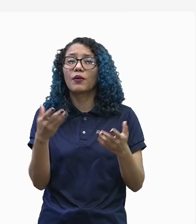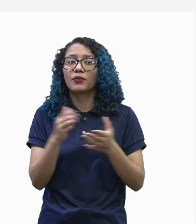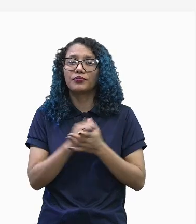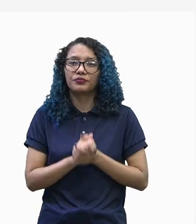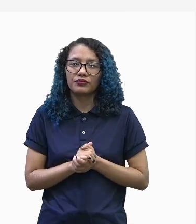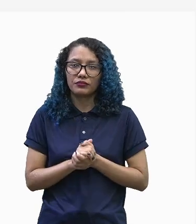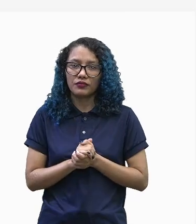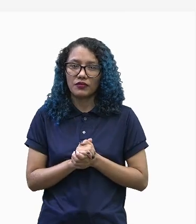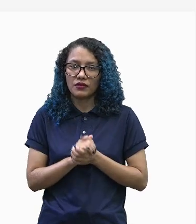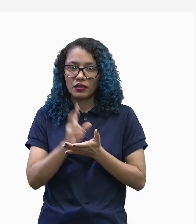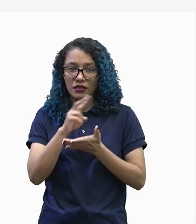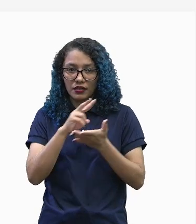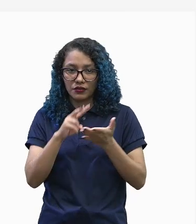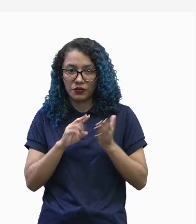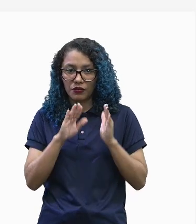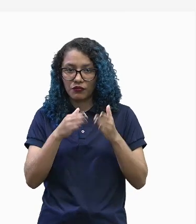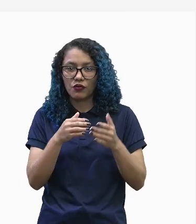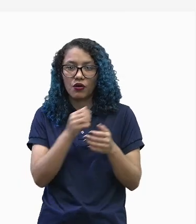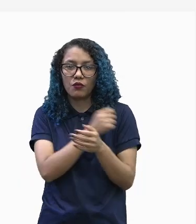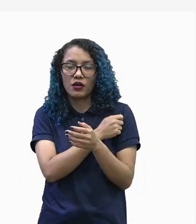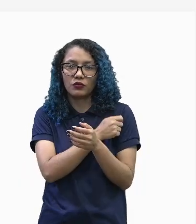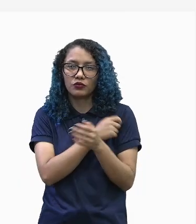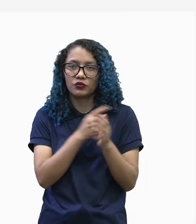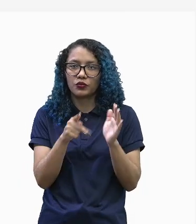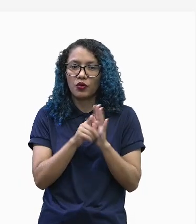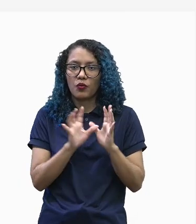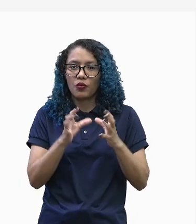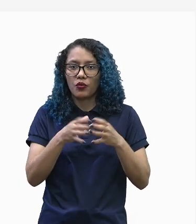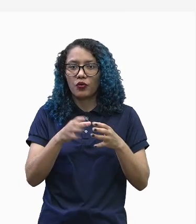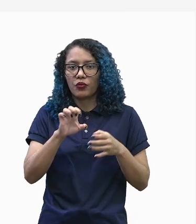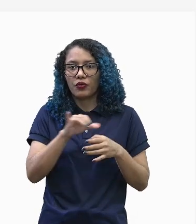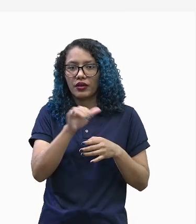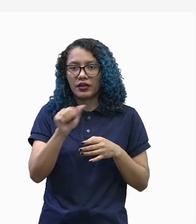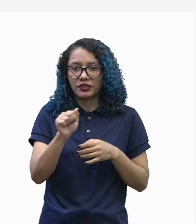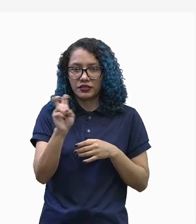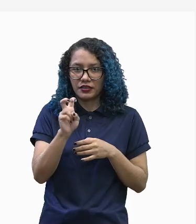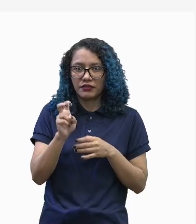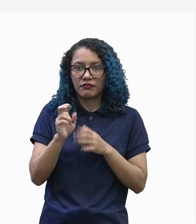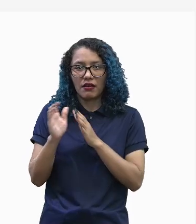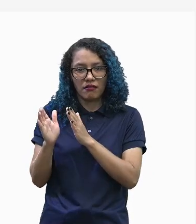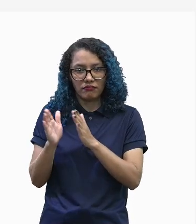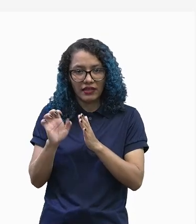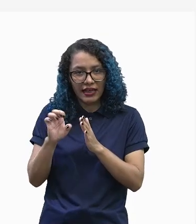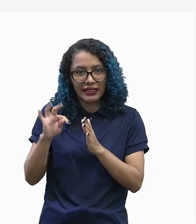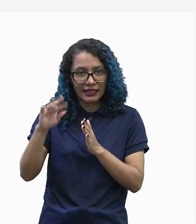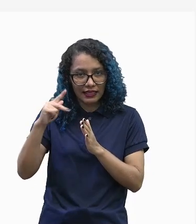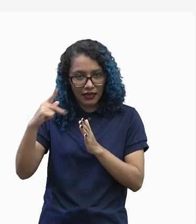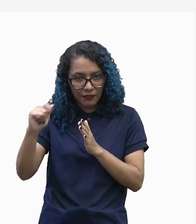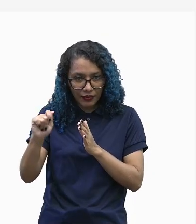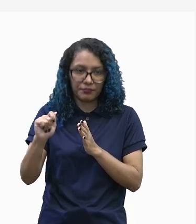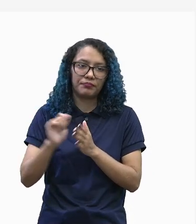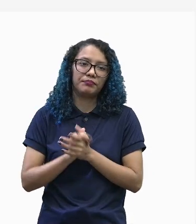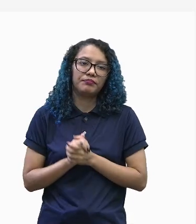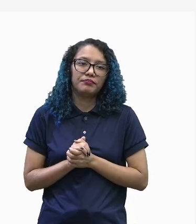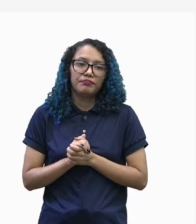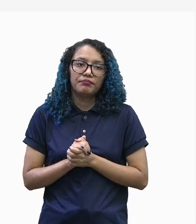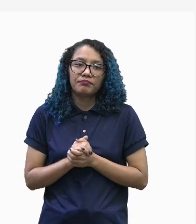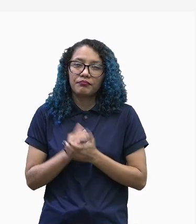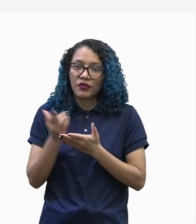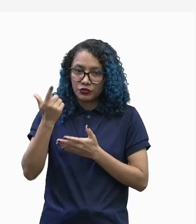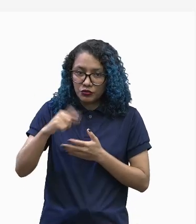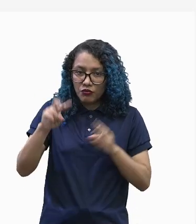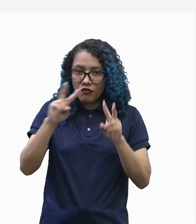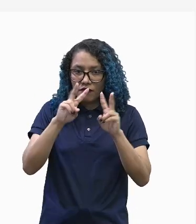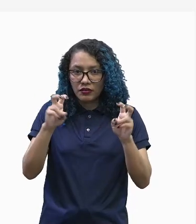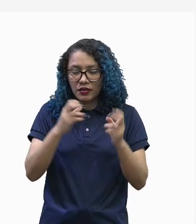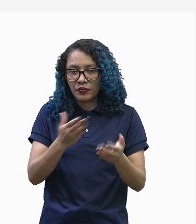aí, leitura para alunos da EJA, quinta etapa. Então, a importância